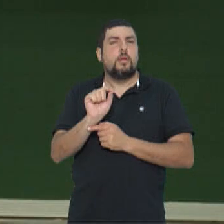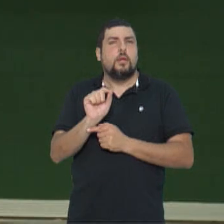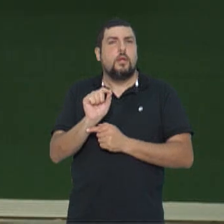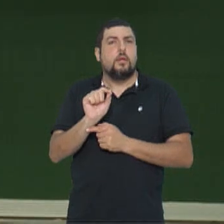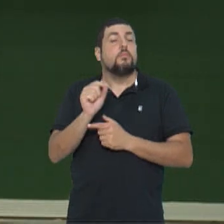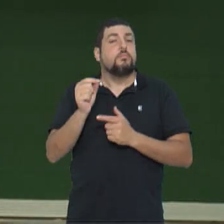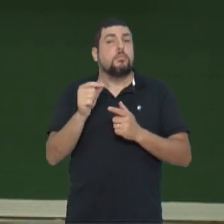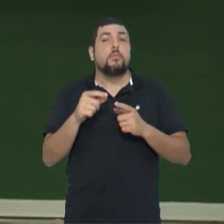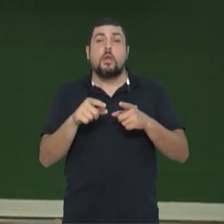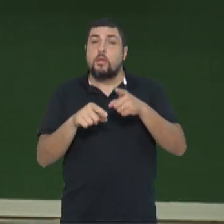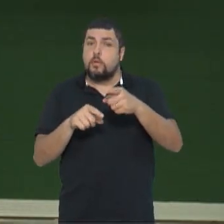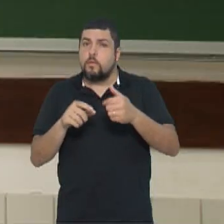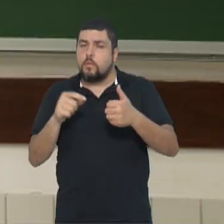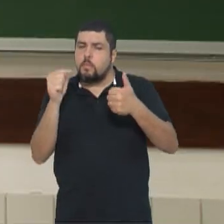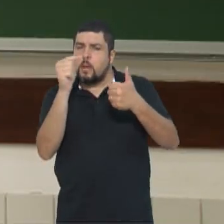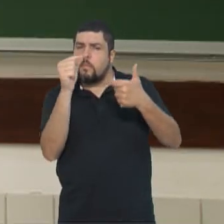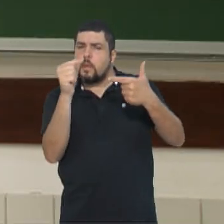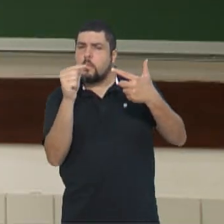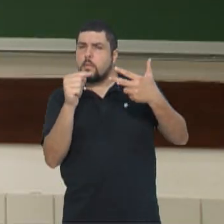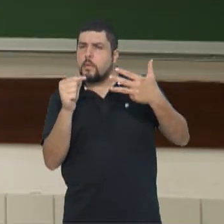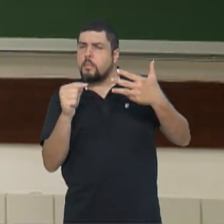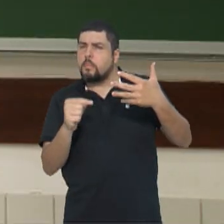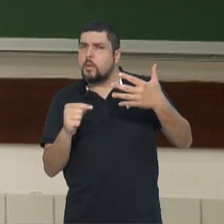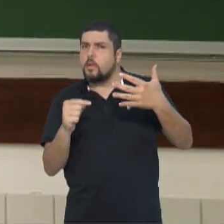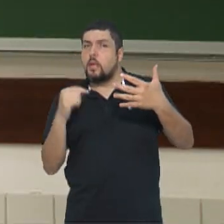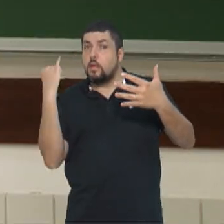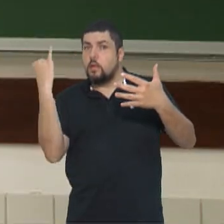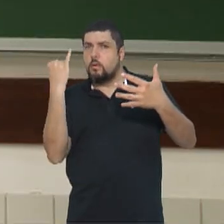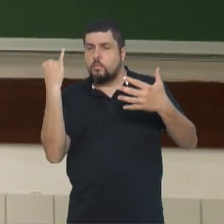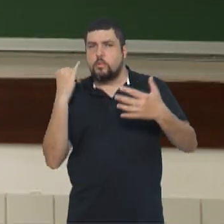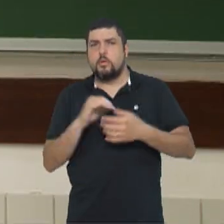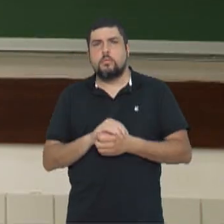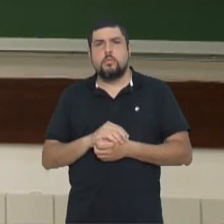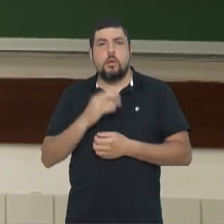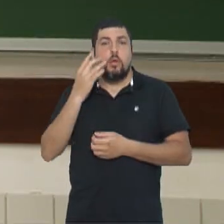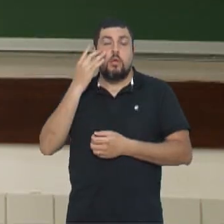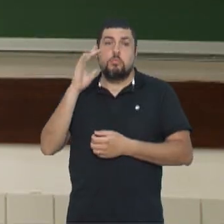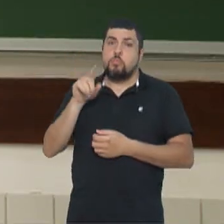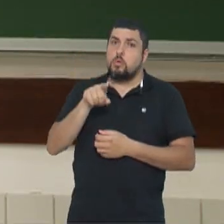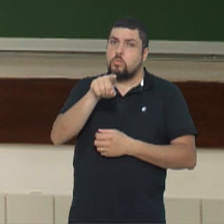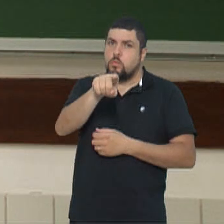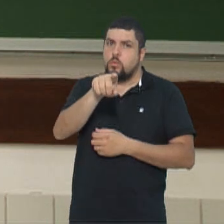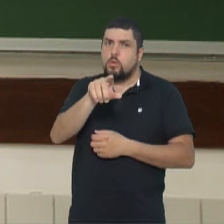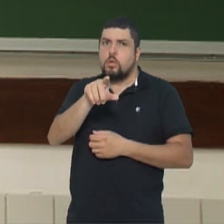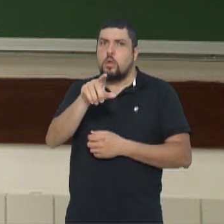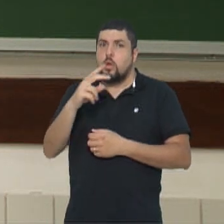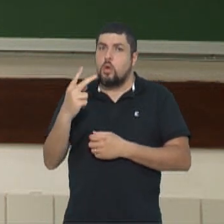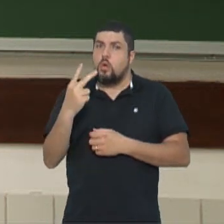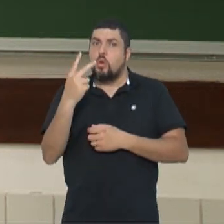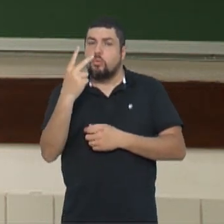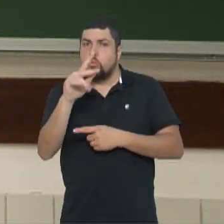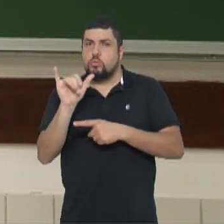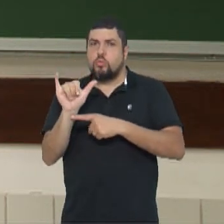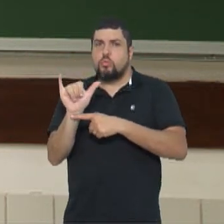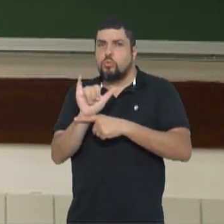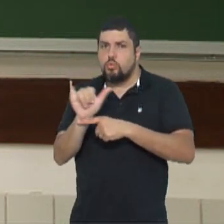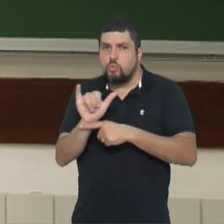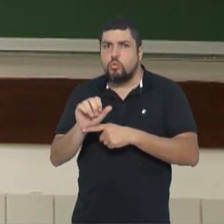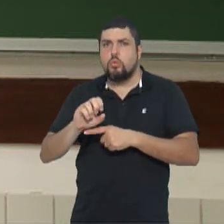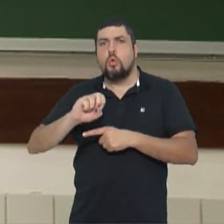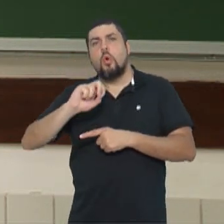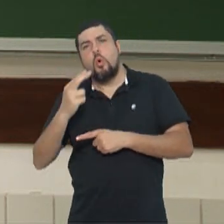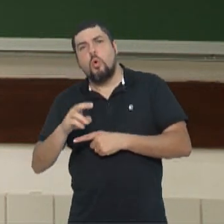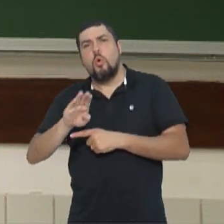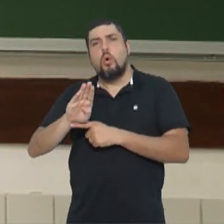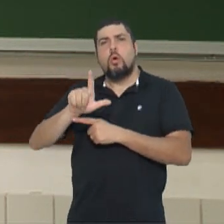aspectos importantes para produzir uma resenha. Talvez você tenha um canal e já até tenha resenhas no seu canal, ou tenha um blog, ou já